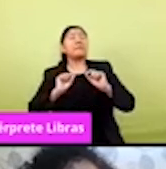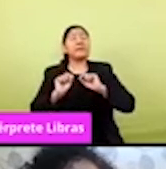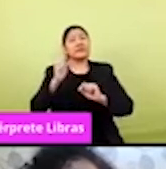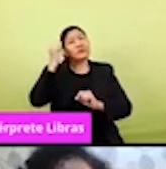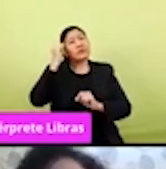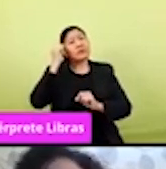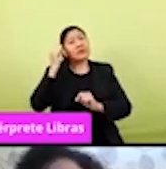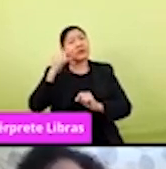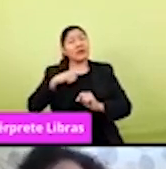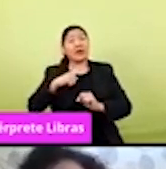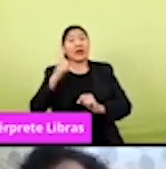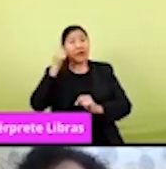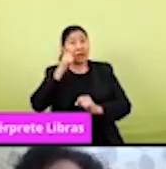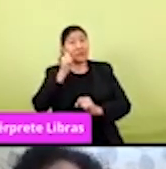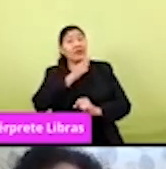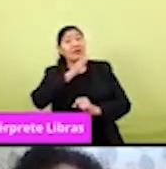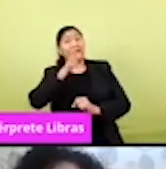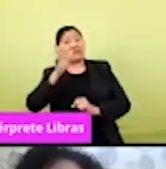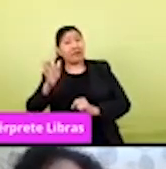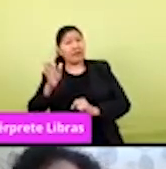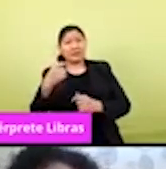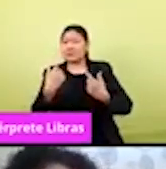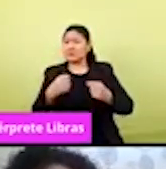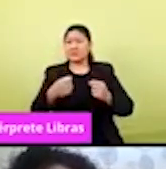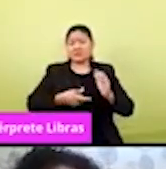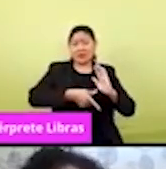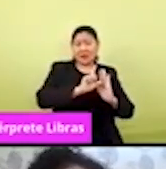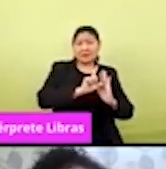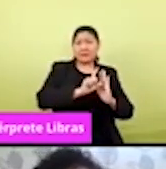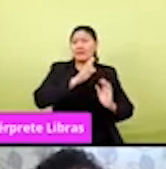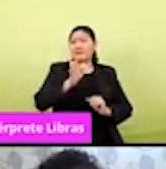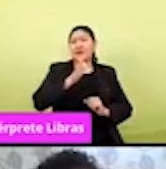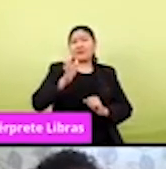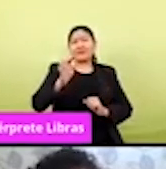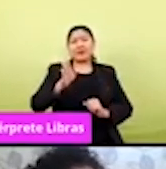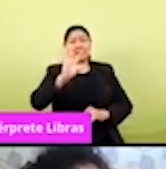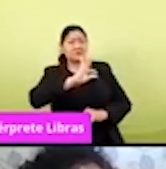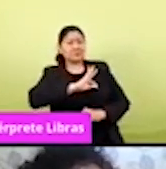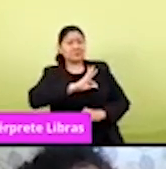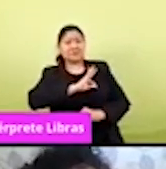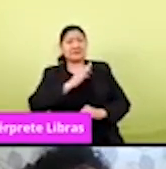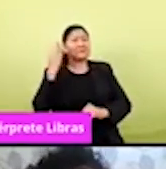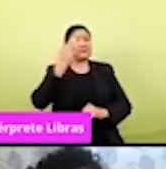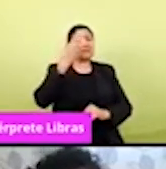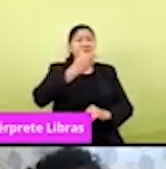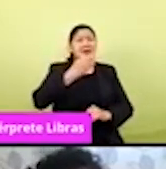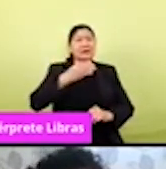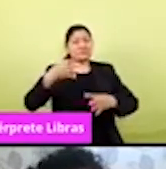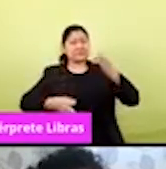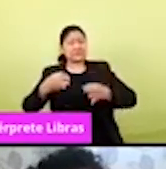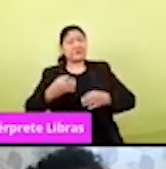mulher não precise ficar saindo de um lugar como era antes, né, a delegacia num prédio, o centro de atendimento em